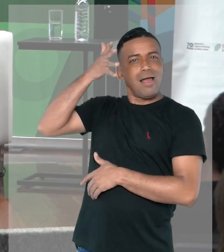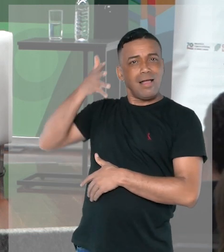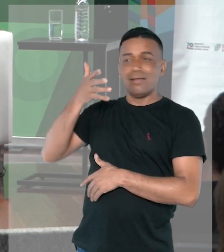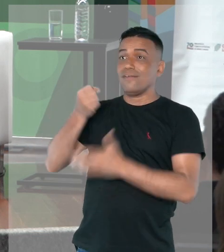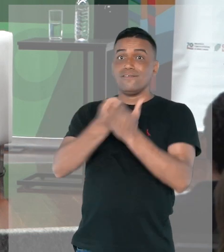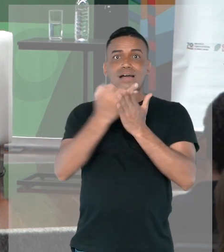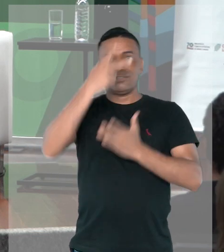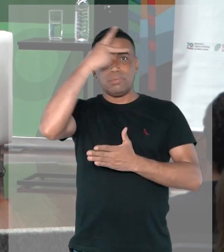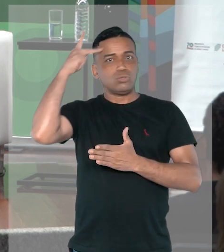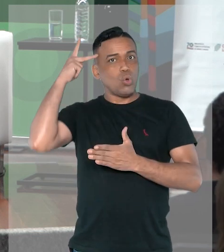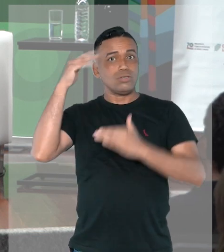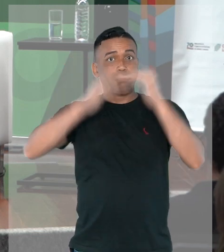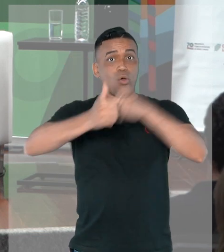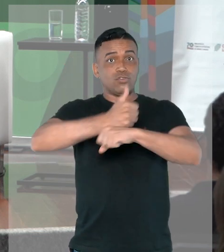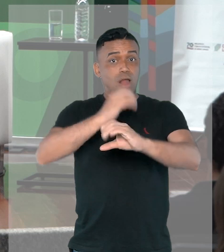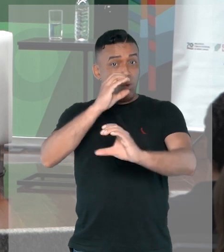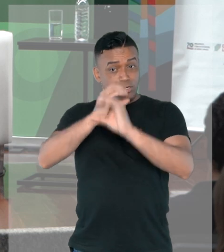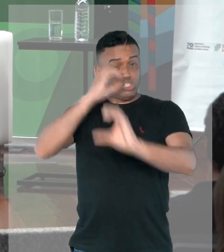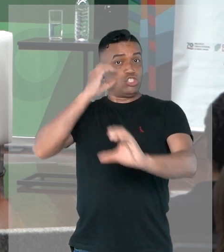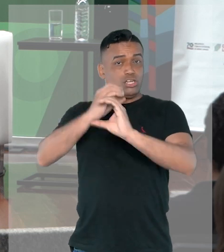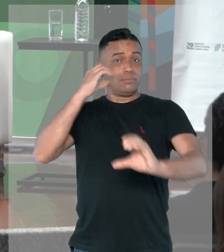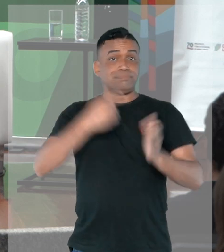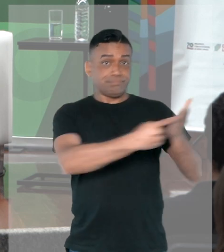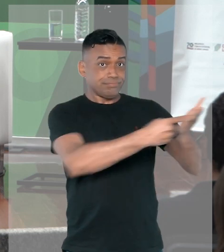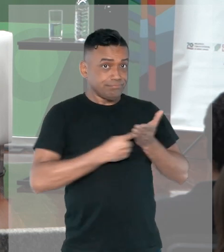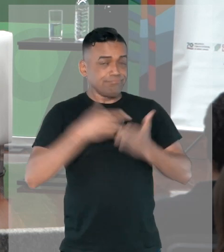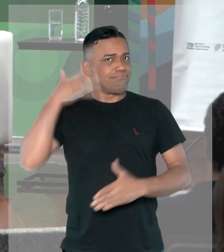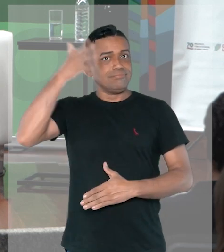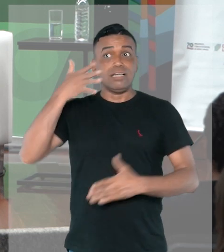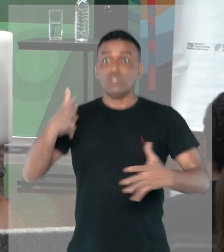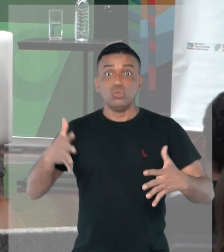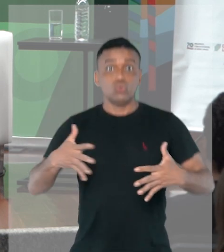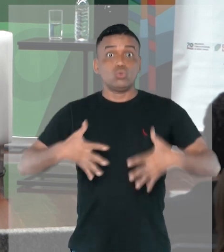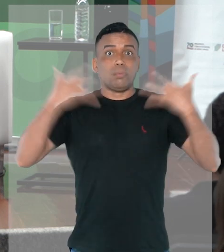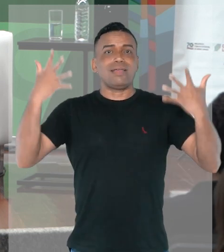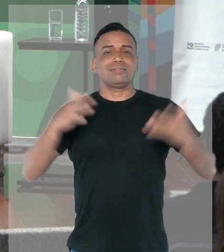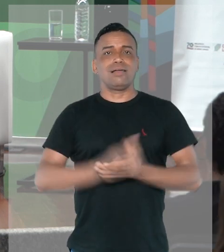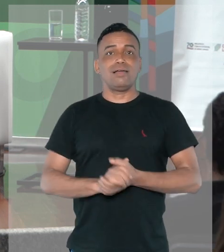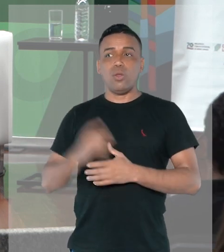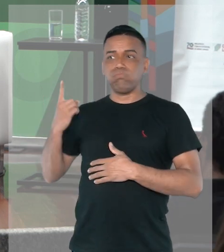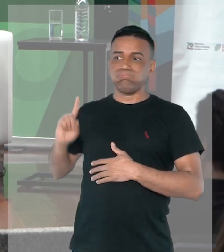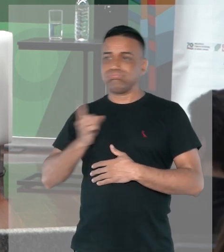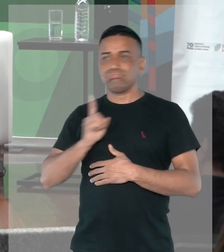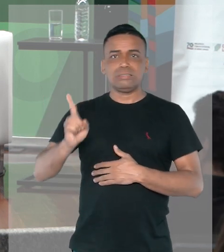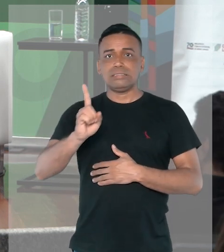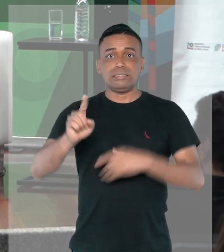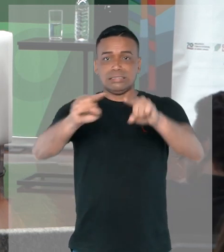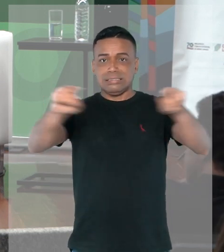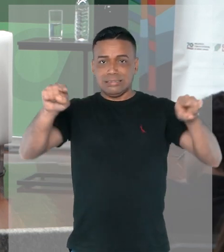de engenheiros, era tão engraçado. O pessoal que me convidou para a palestra disse que eu era uma surpresa. E eu entrei nessa sala, tinham